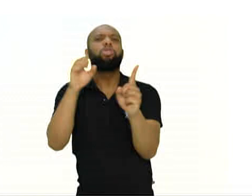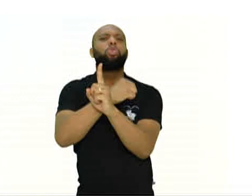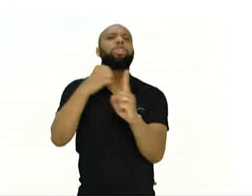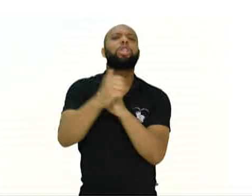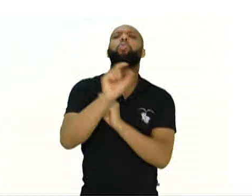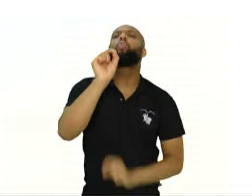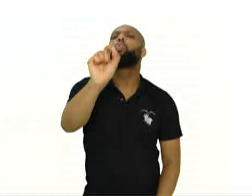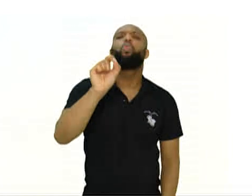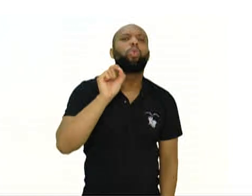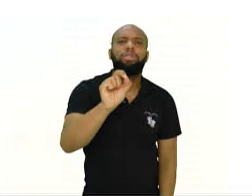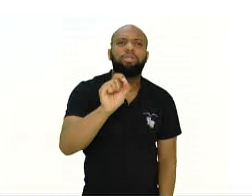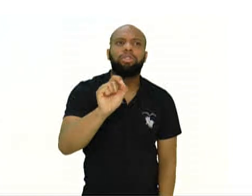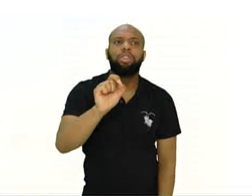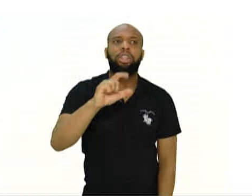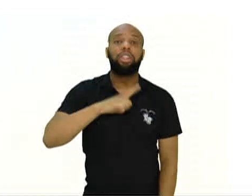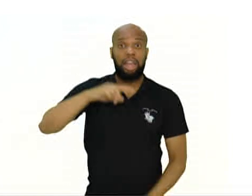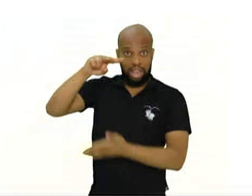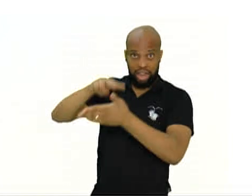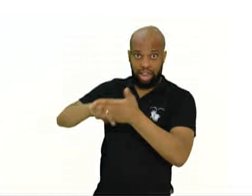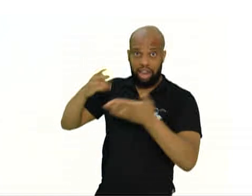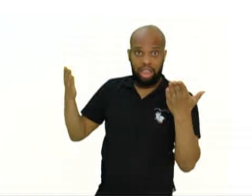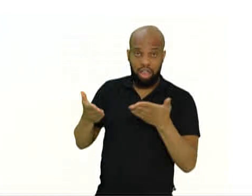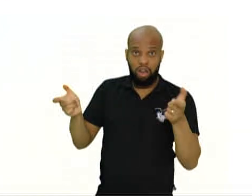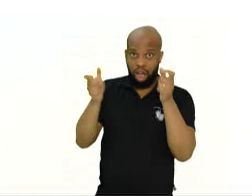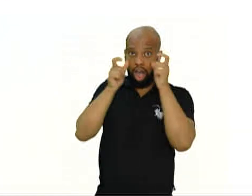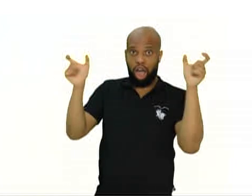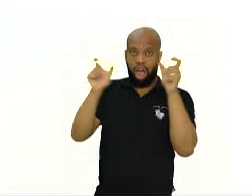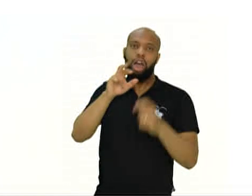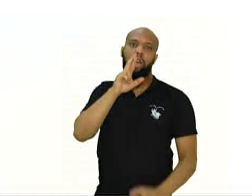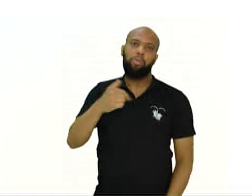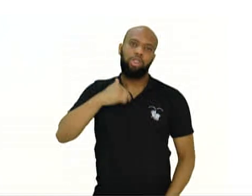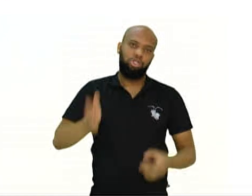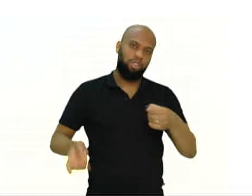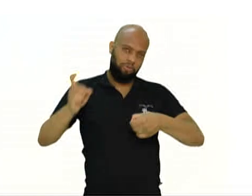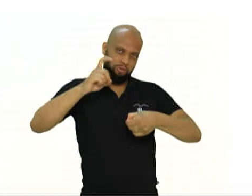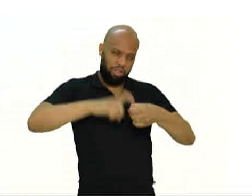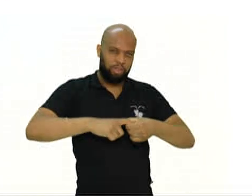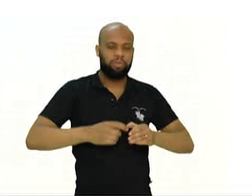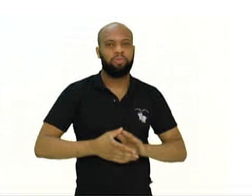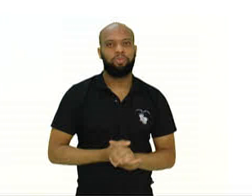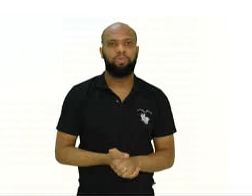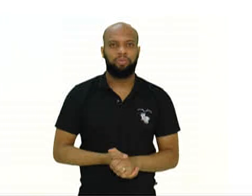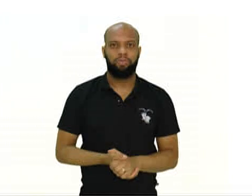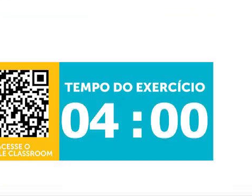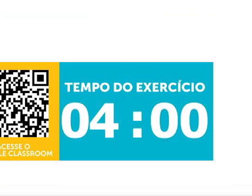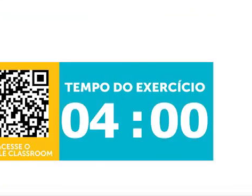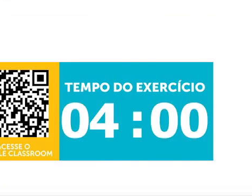social urbano? Então, leiam com atenção e respondam à atividade.